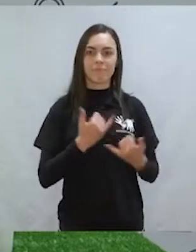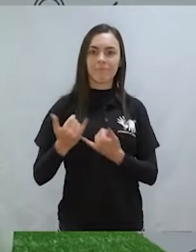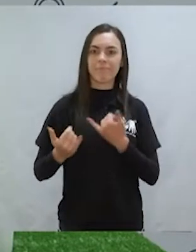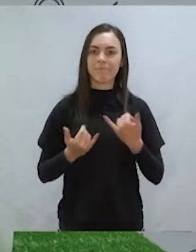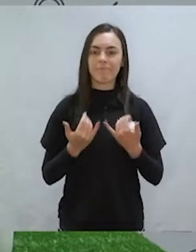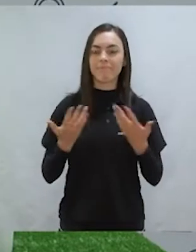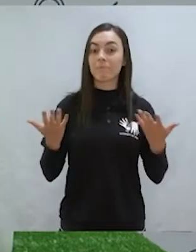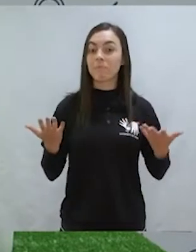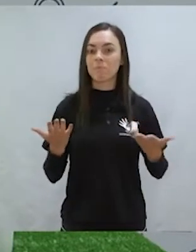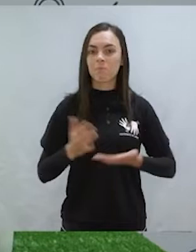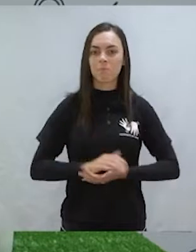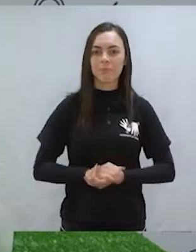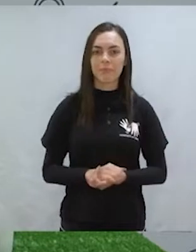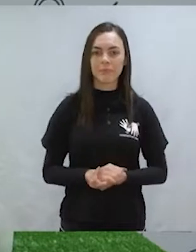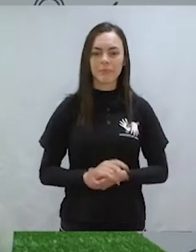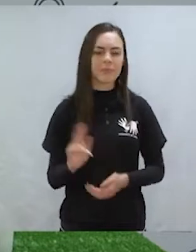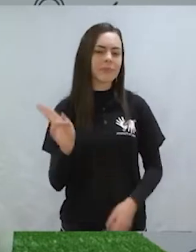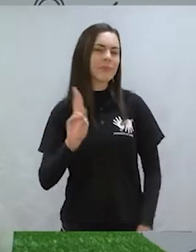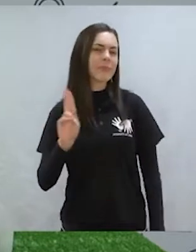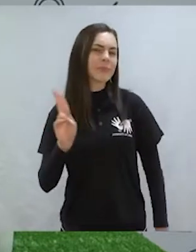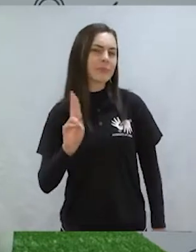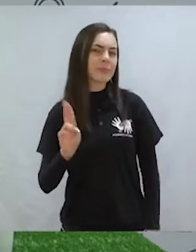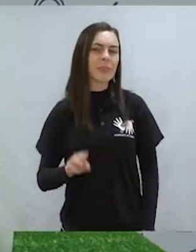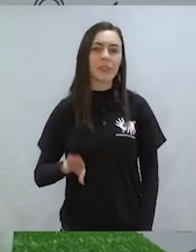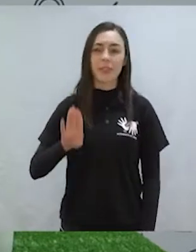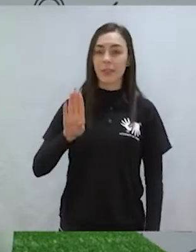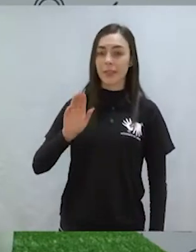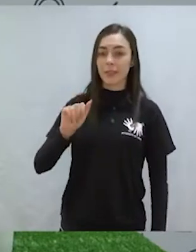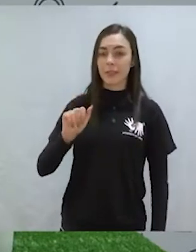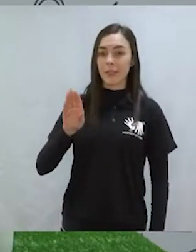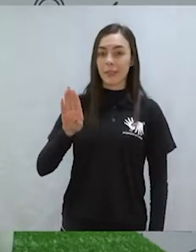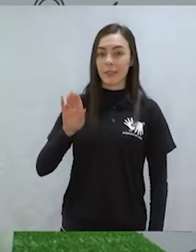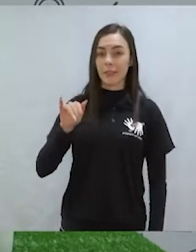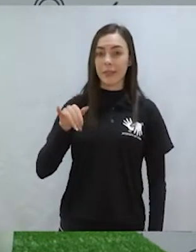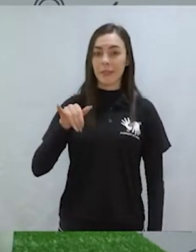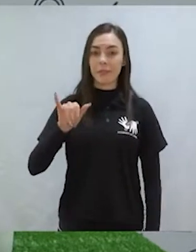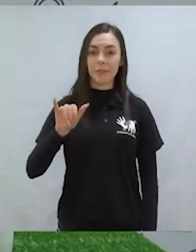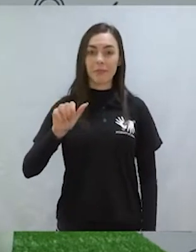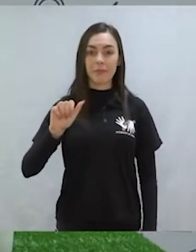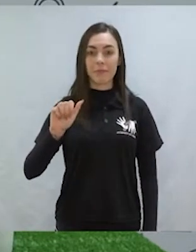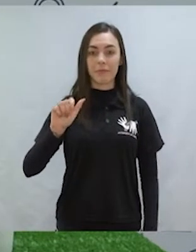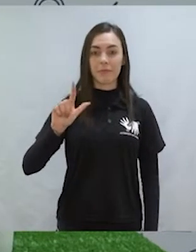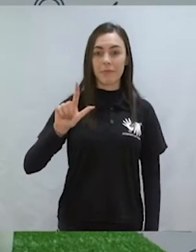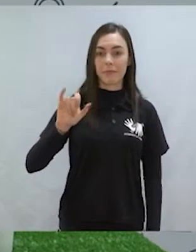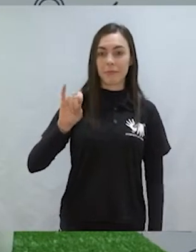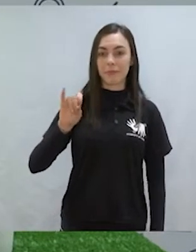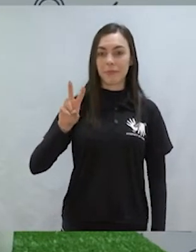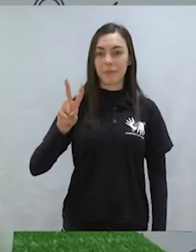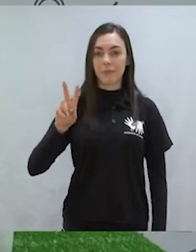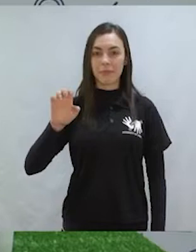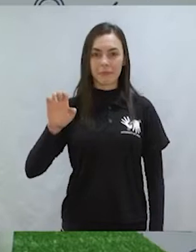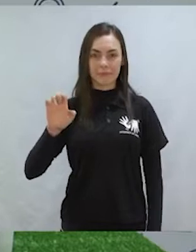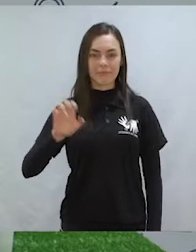Olha só, olha só. Como é o nome dela? Baby Alive. Olha aqui.